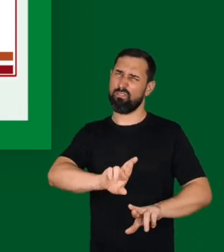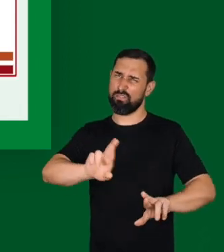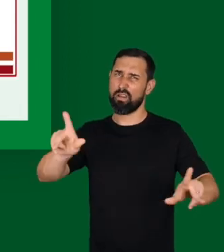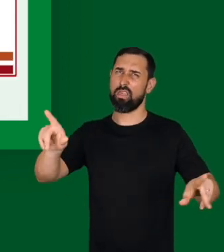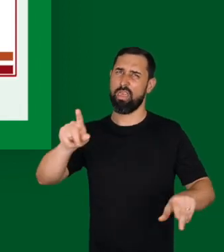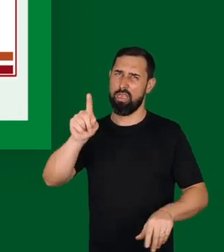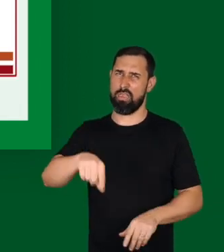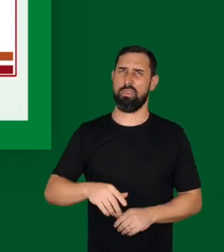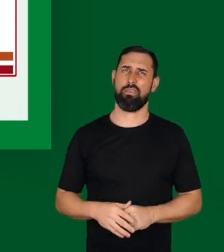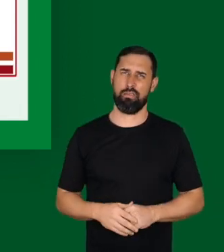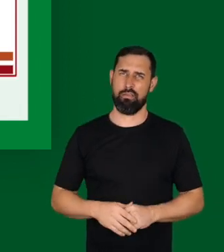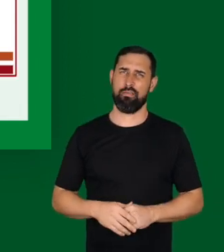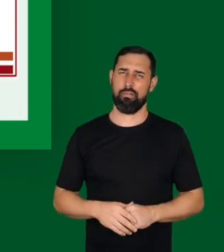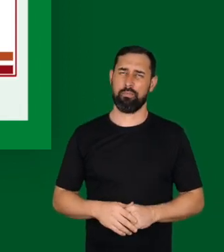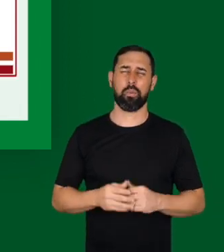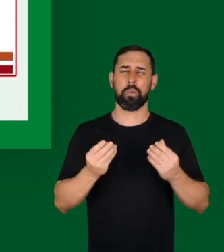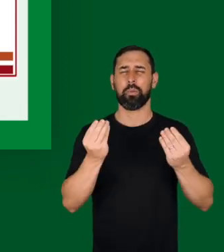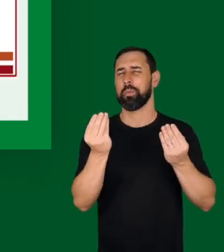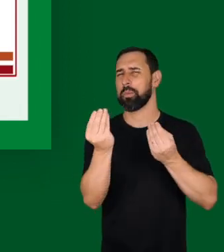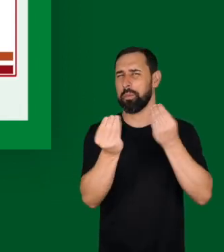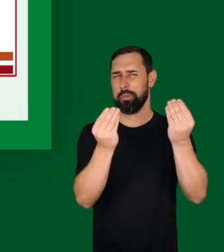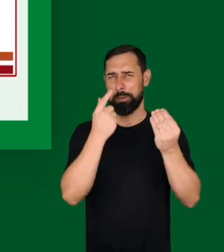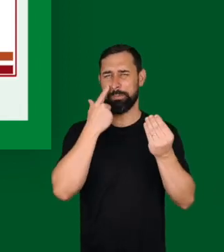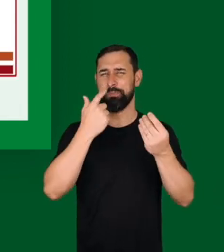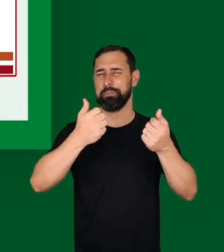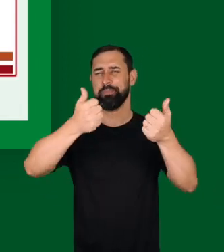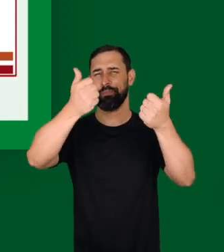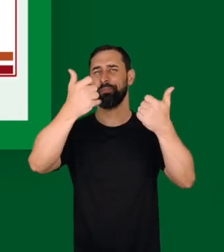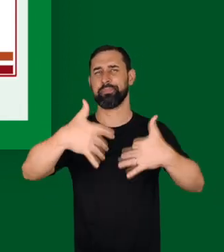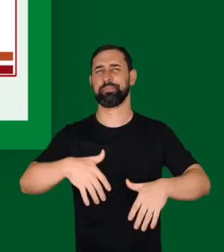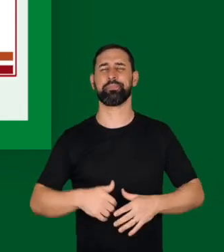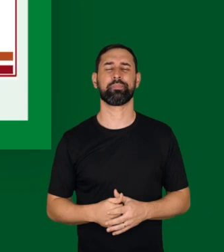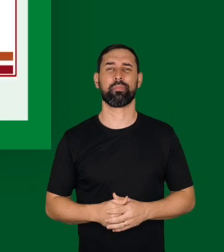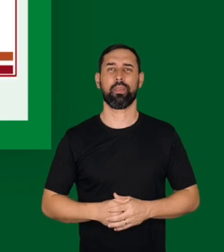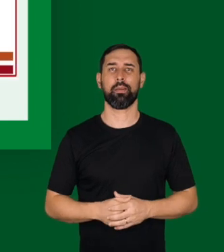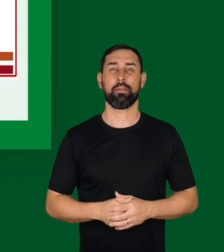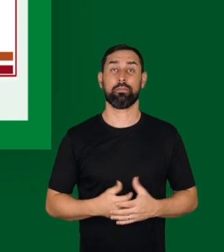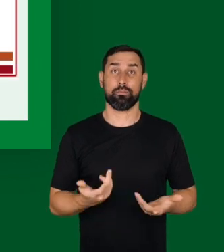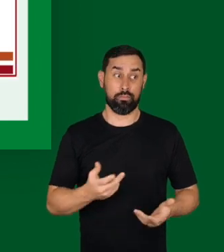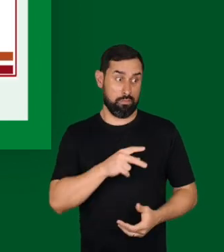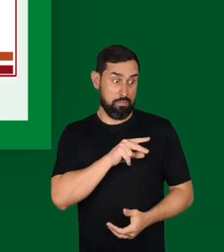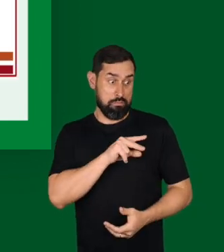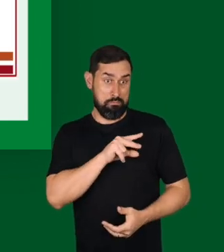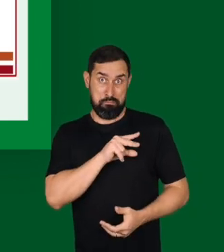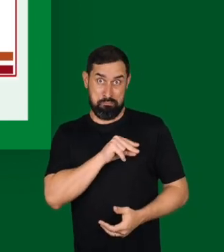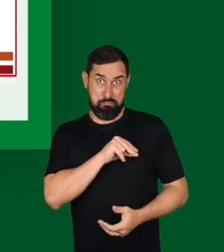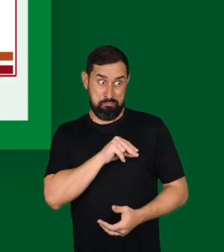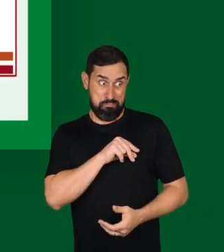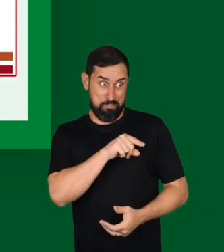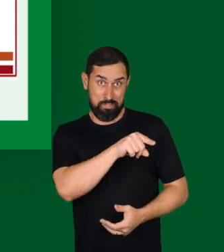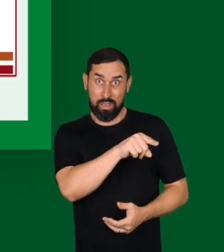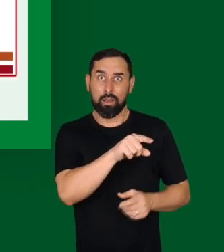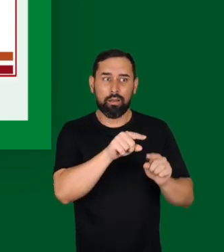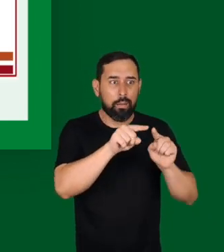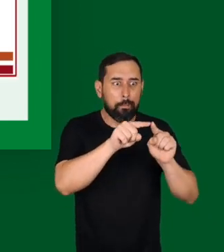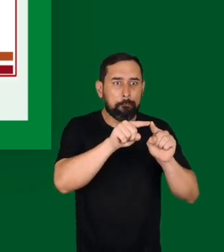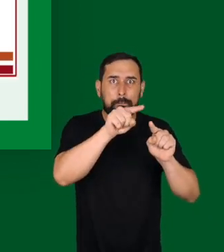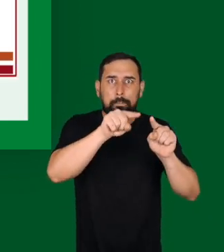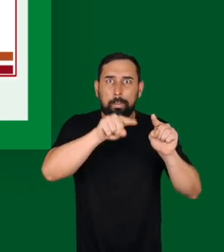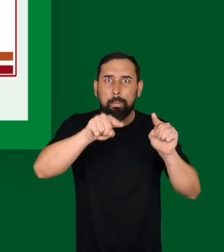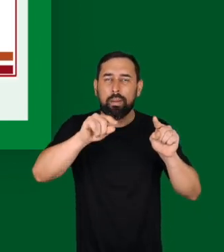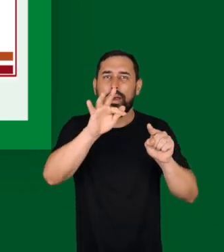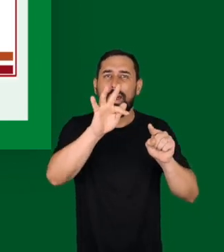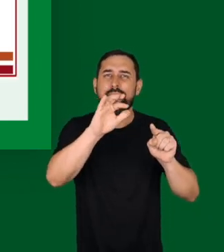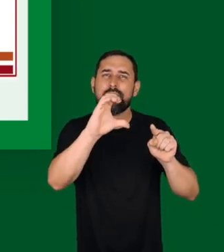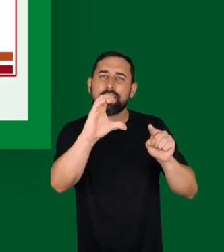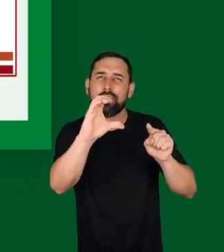algoritmo da parada cardíaca não chocável pediátrica, ela tem um algoritmo específico. Então,